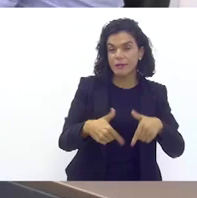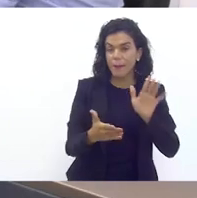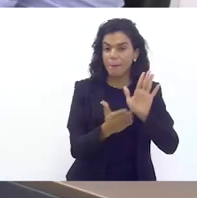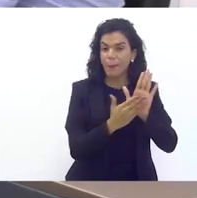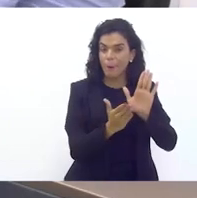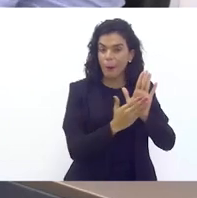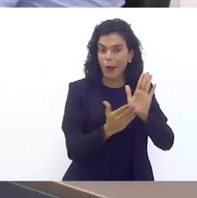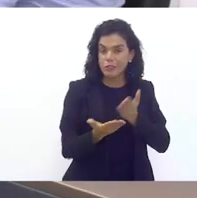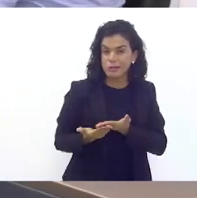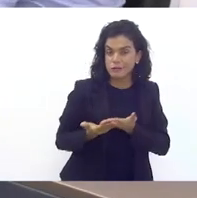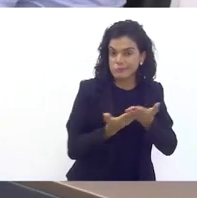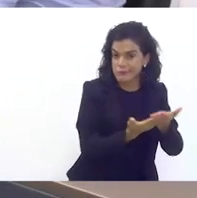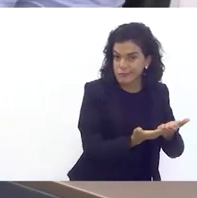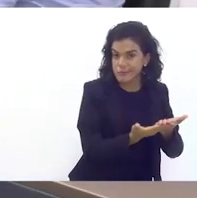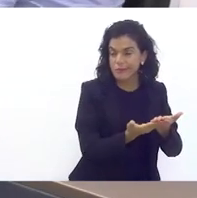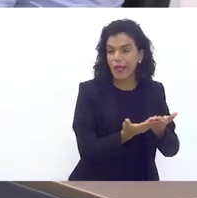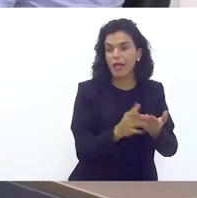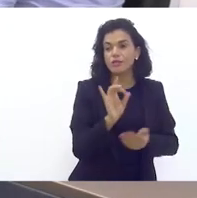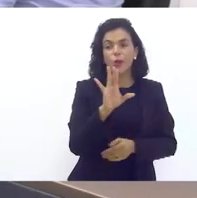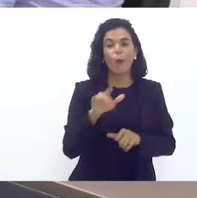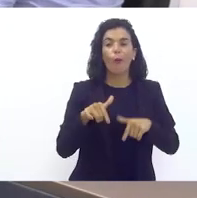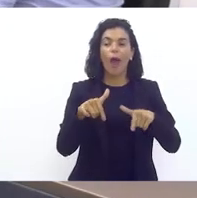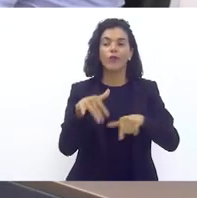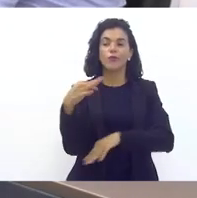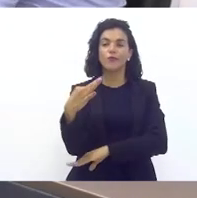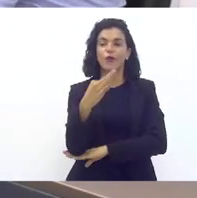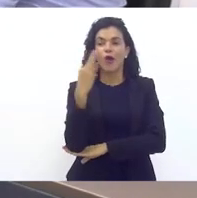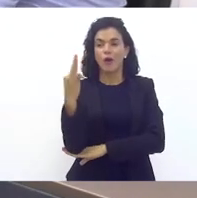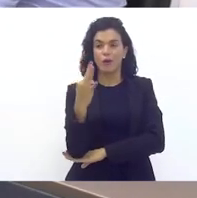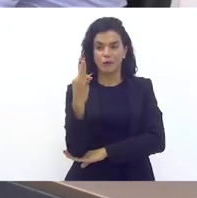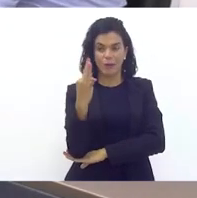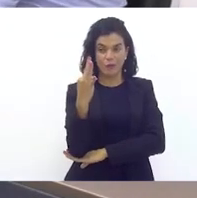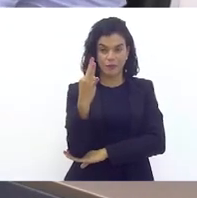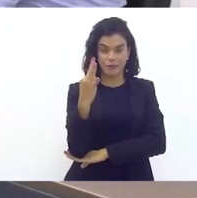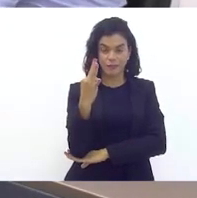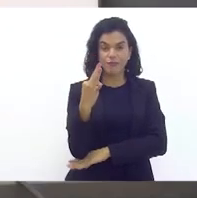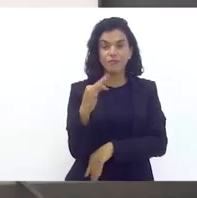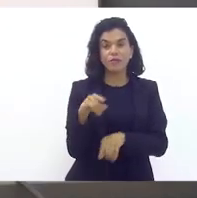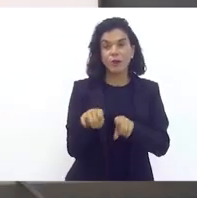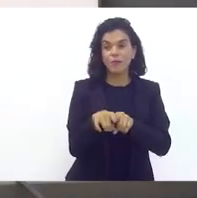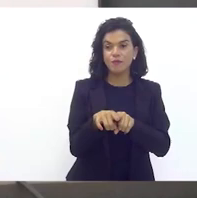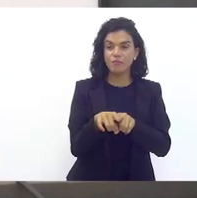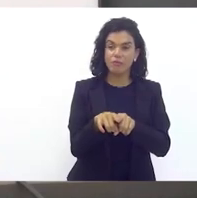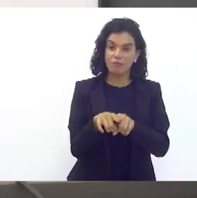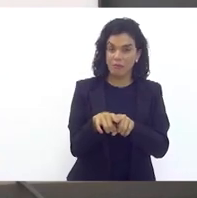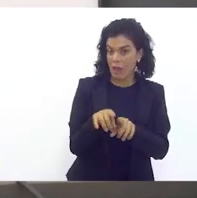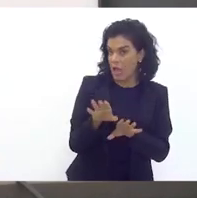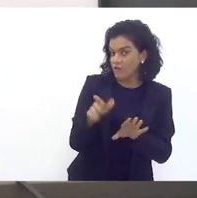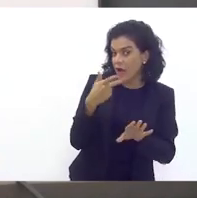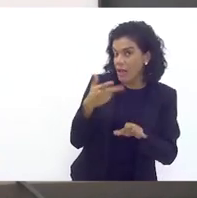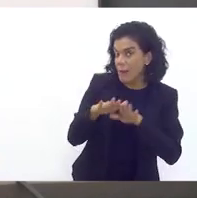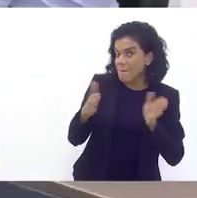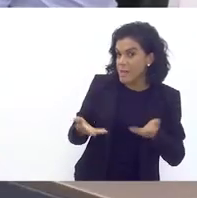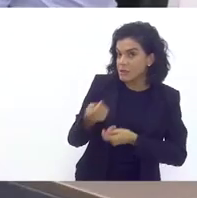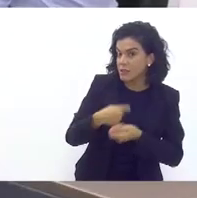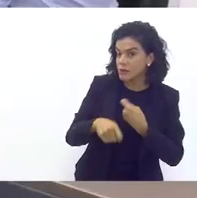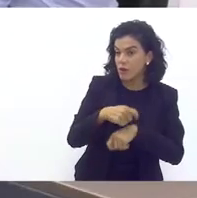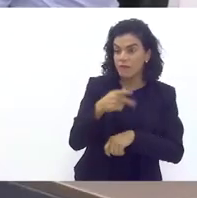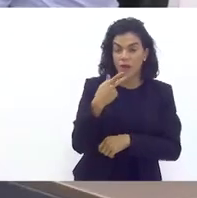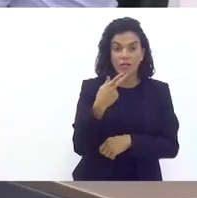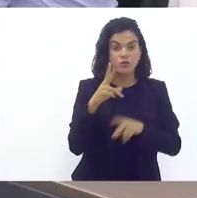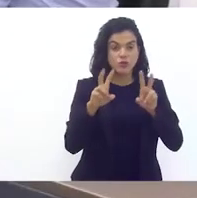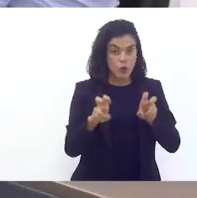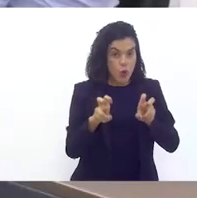propostas de encaminhamento, também é só um ato formal, né? E concurso público... Não, mas público, quando a gente fala da mesa de negociação, a gente fala de uma